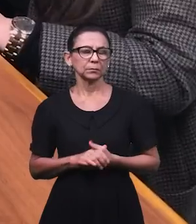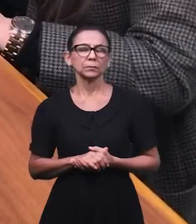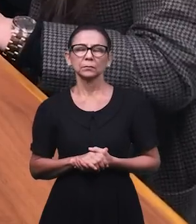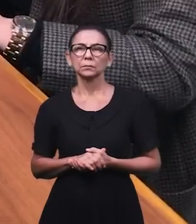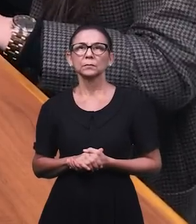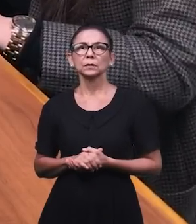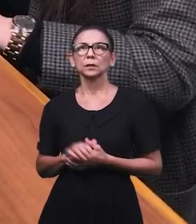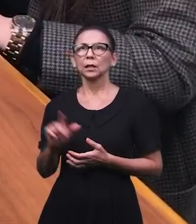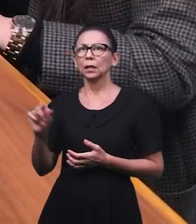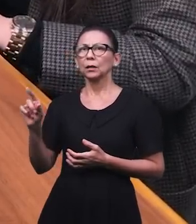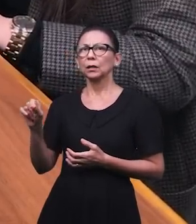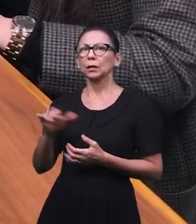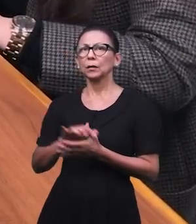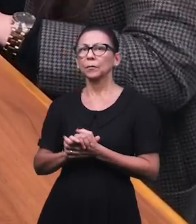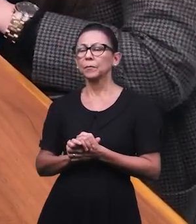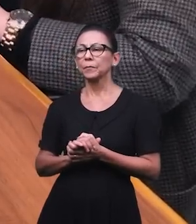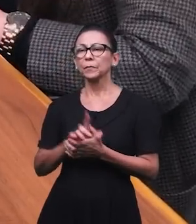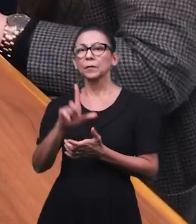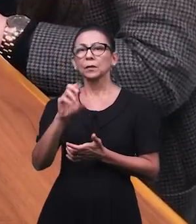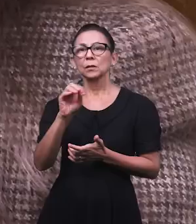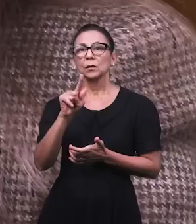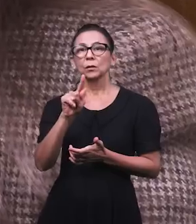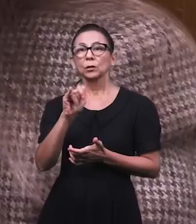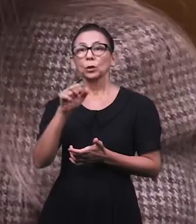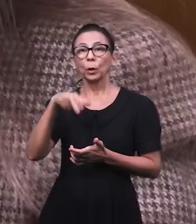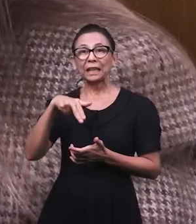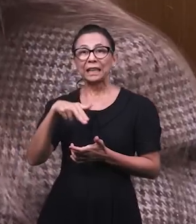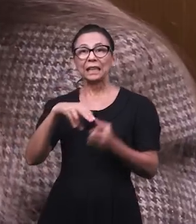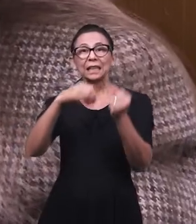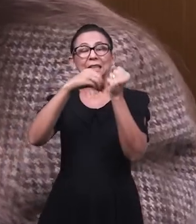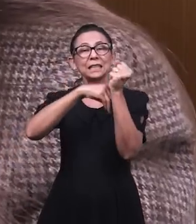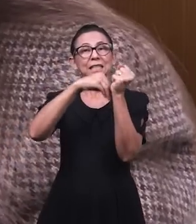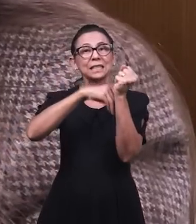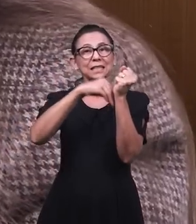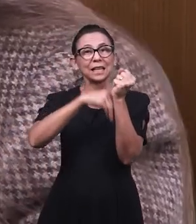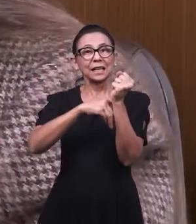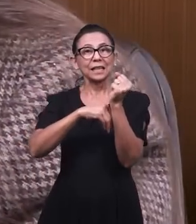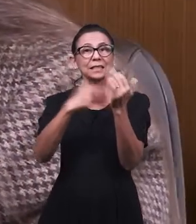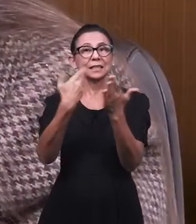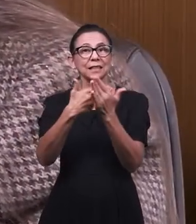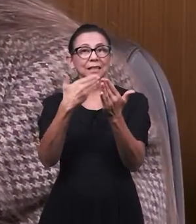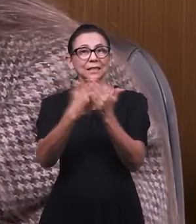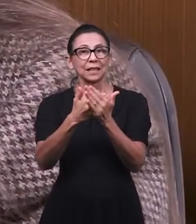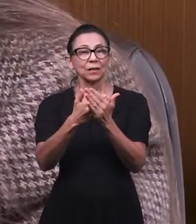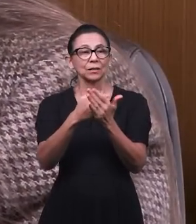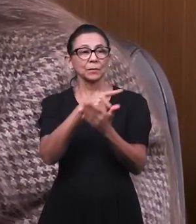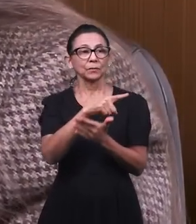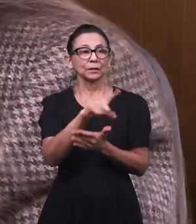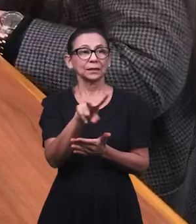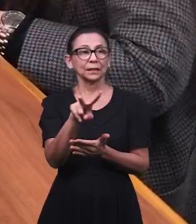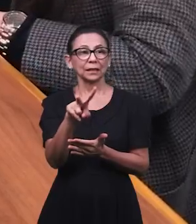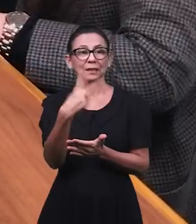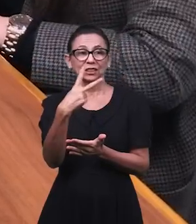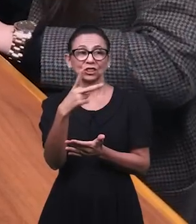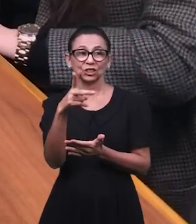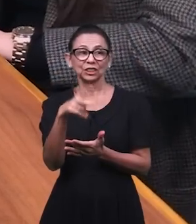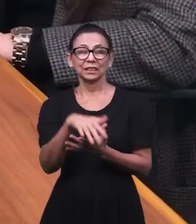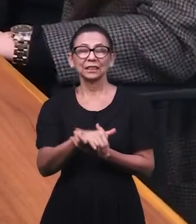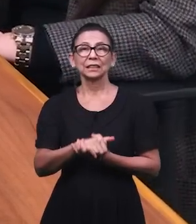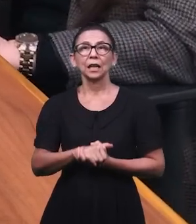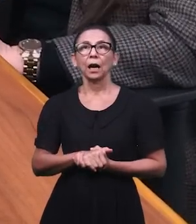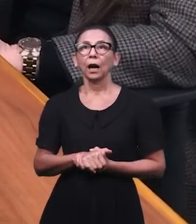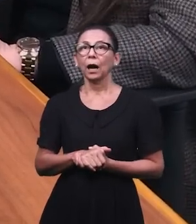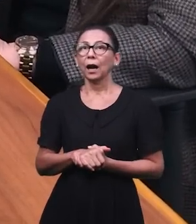Aí eu falei, o que é isso aqui? Aí ela falou, é o login e a senha do meu cadastro, das minhas aulas online pra você assistir. Eu falei,